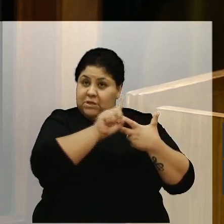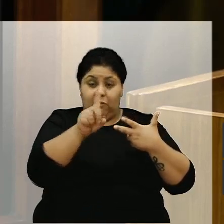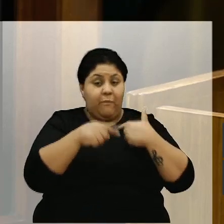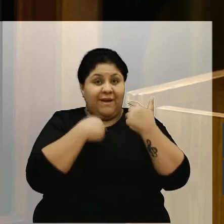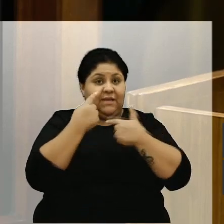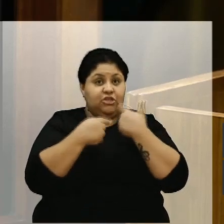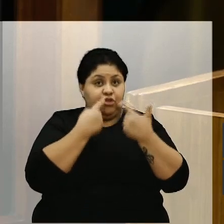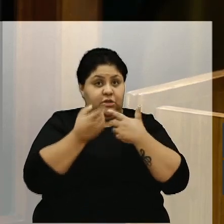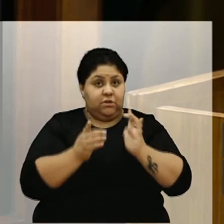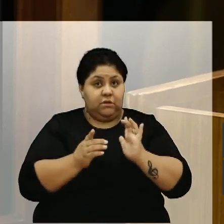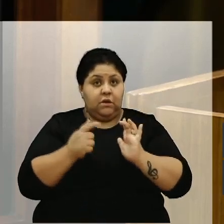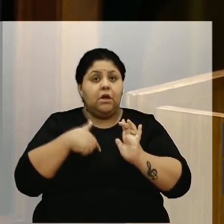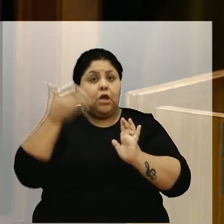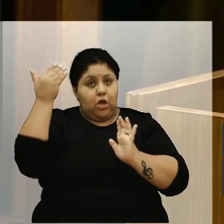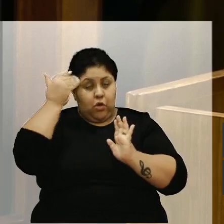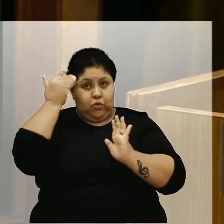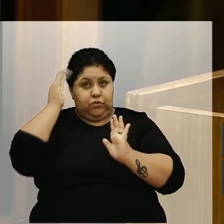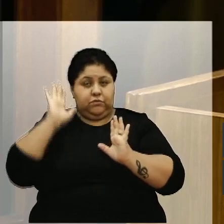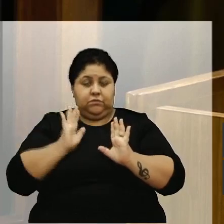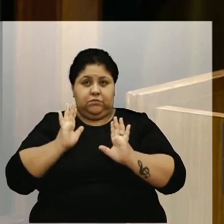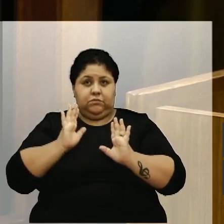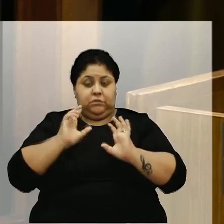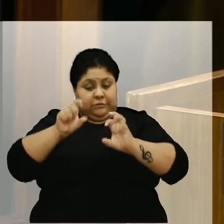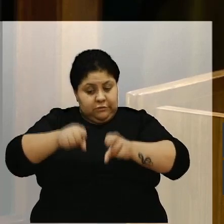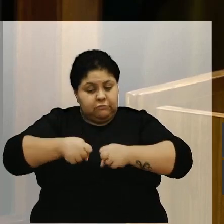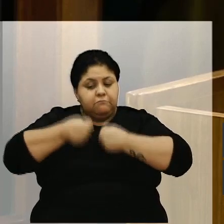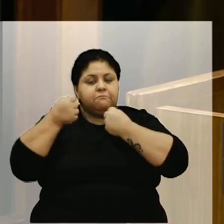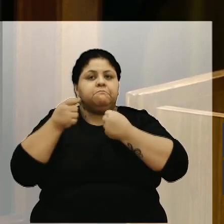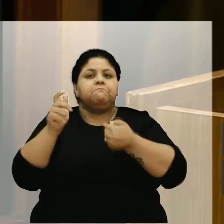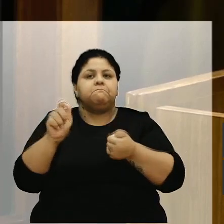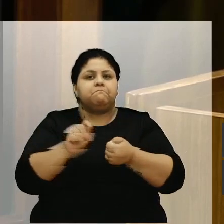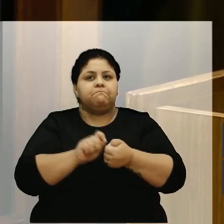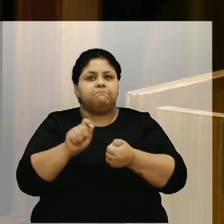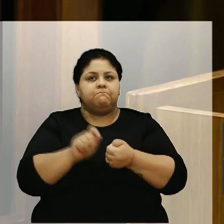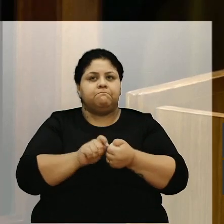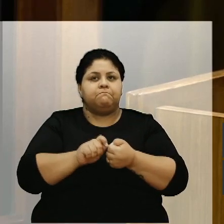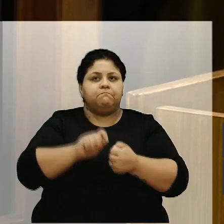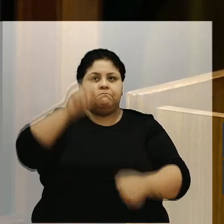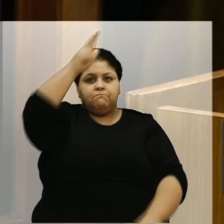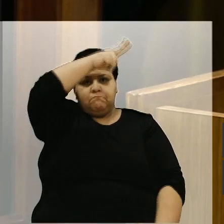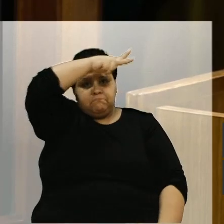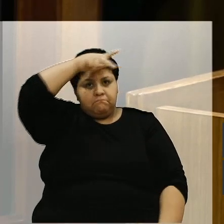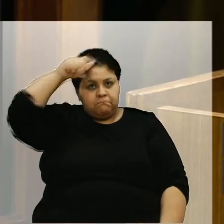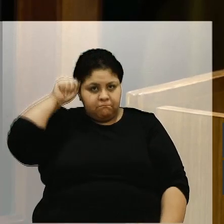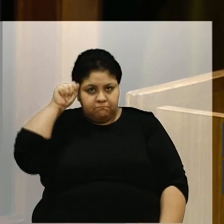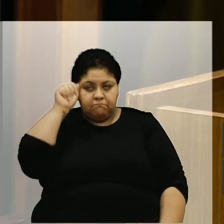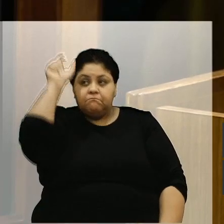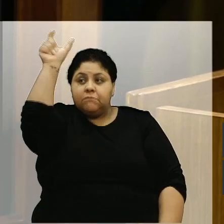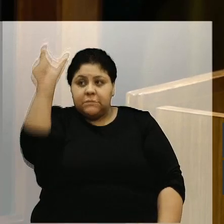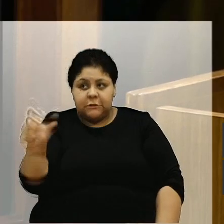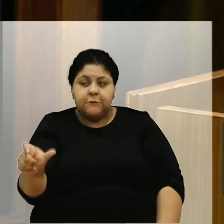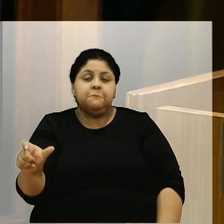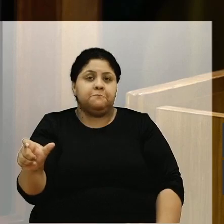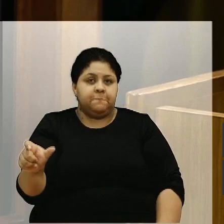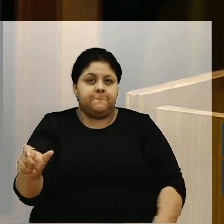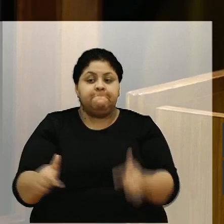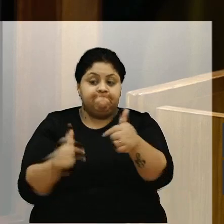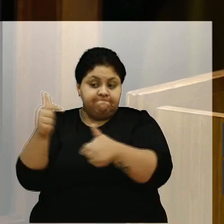crítica, eu sei quanto esforço faz o nosso prefeito e essas pessoas que